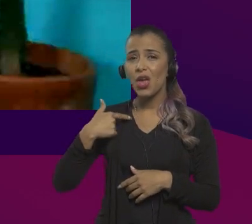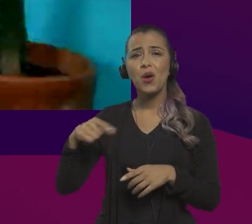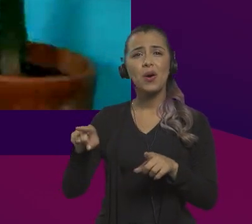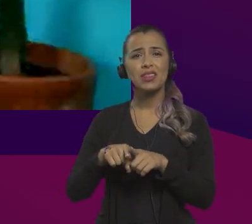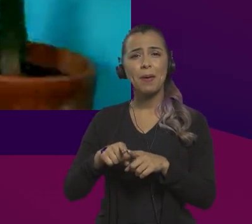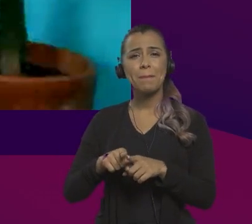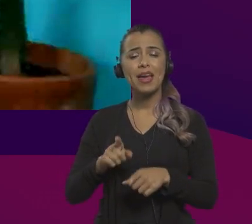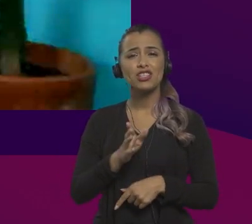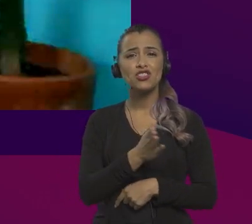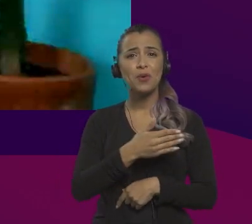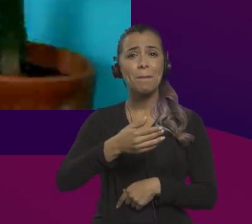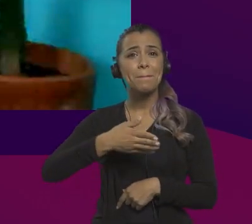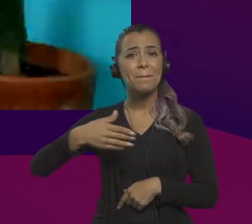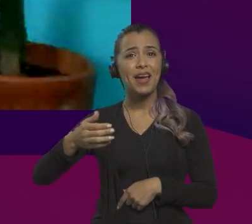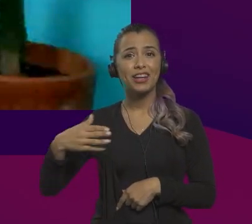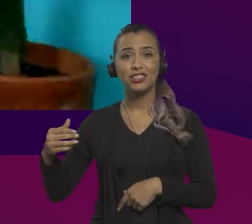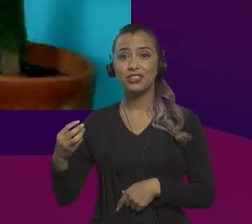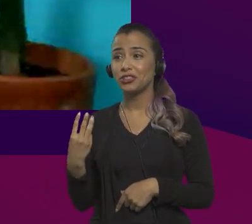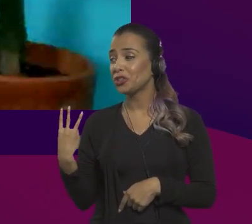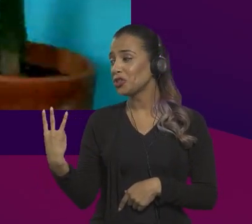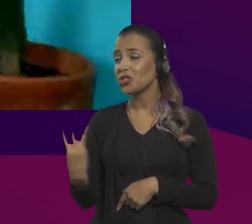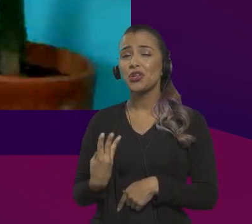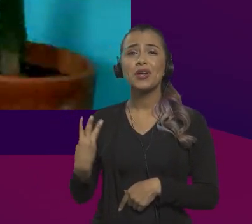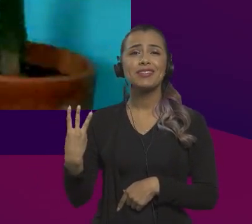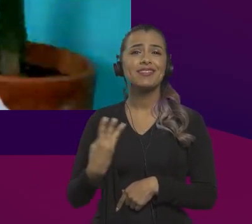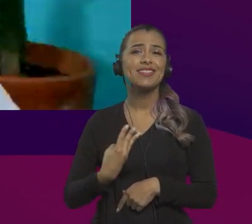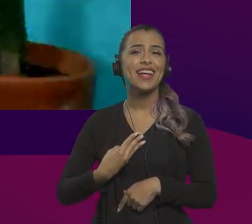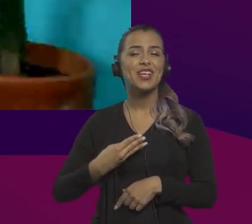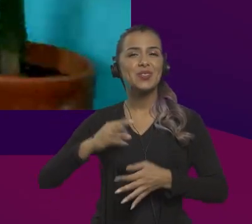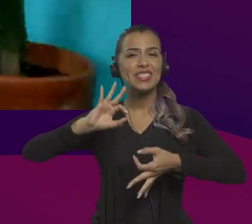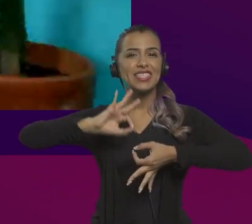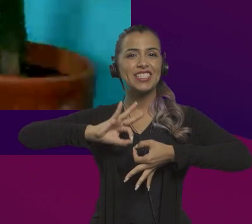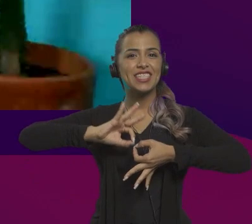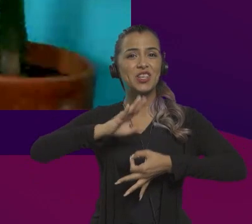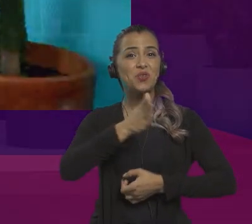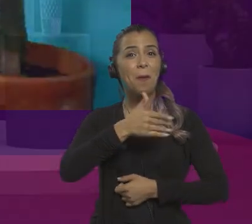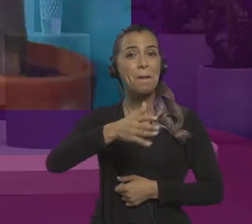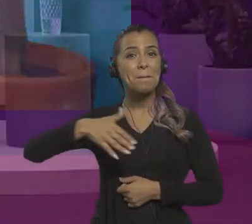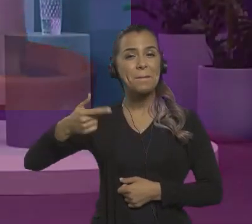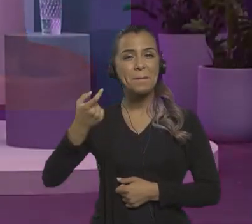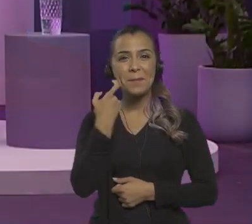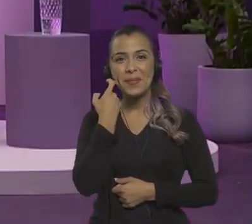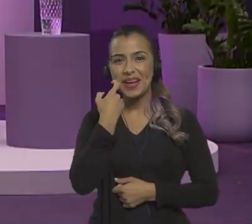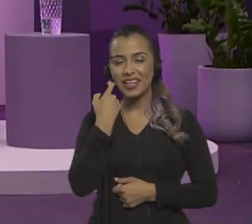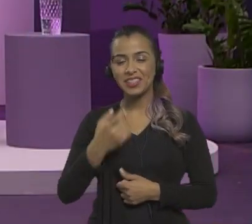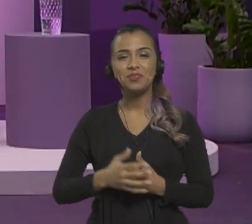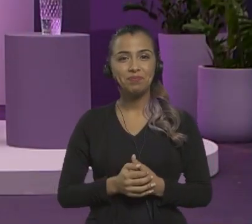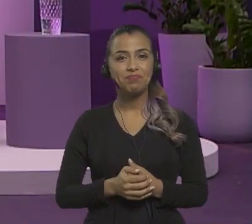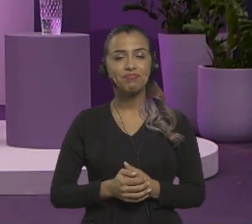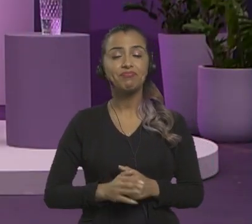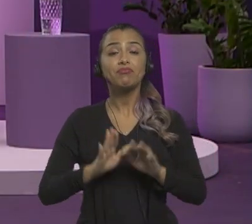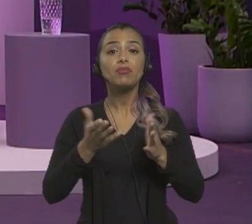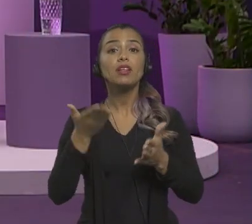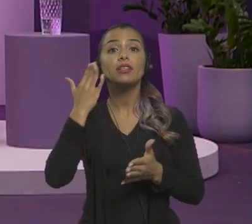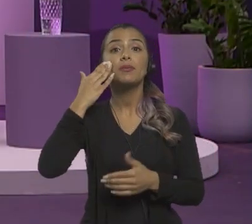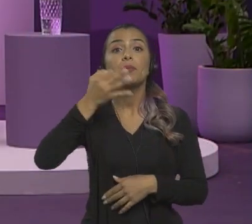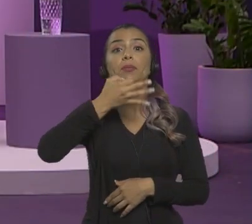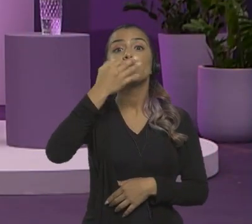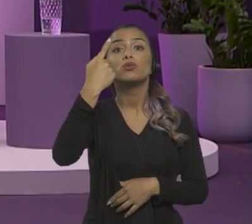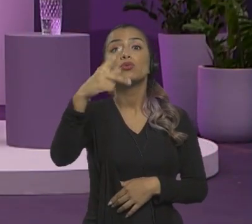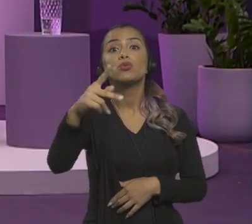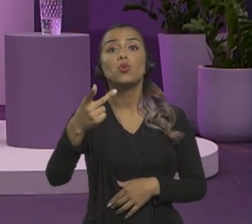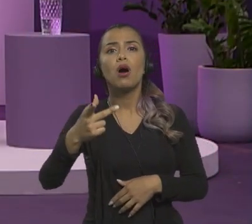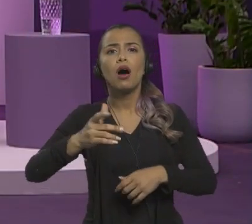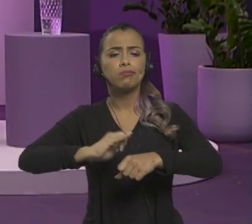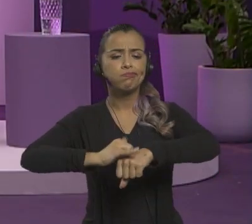tudo bem. Três piscianas, a gente vai chegar lá. Ó, eu quero saber, por que que você acha que o corpo gordo incomoda tanto?